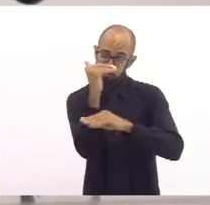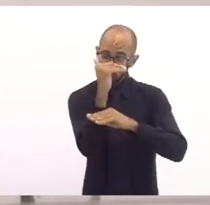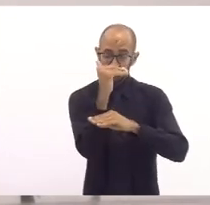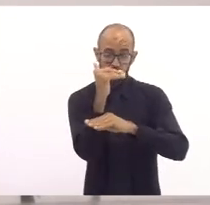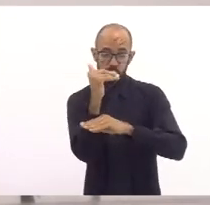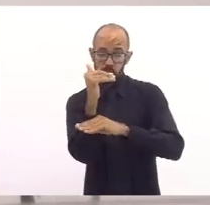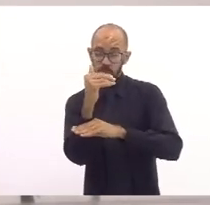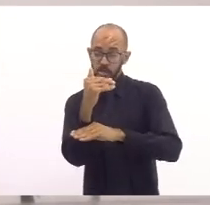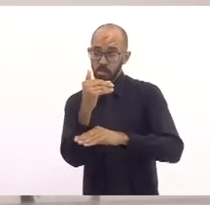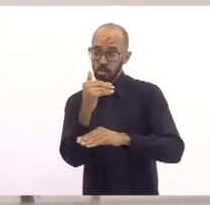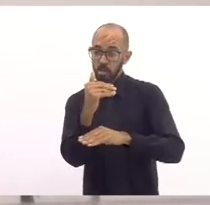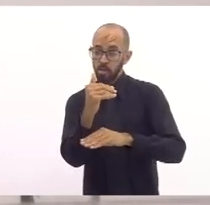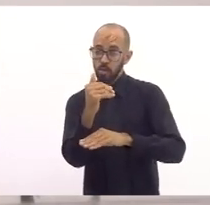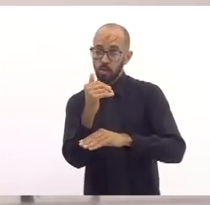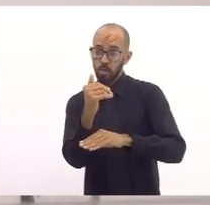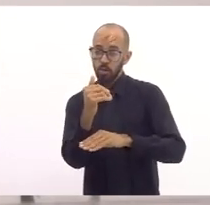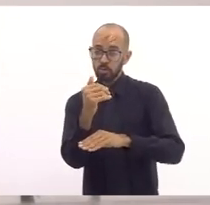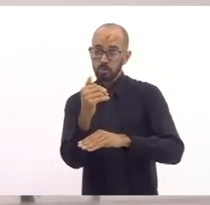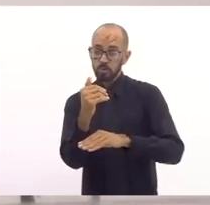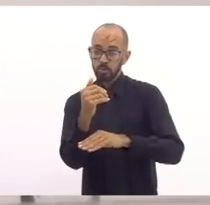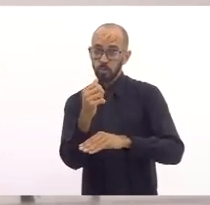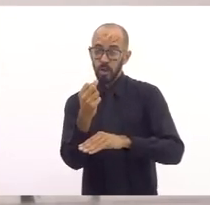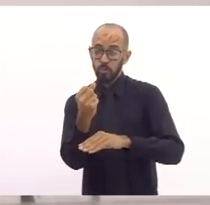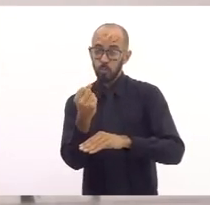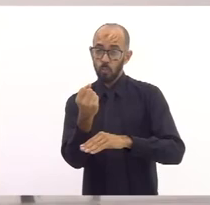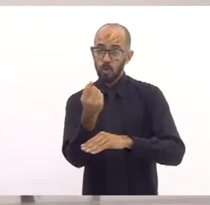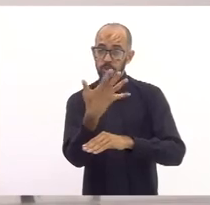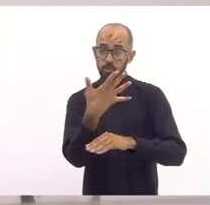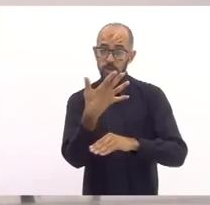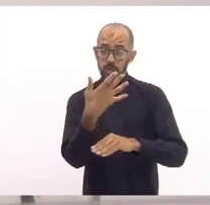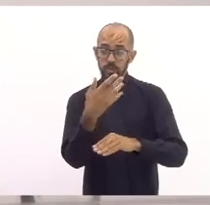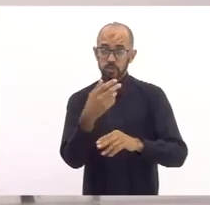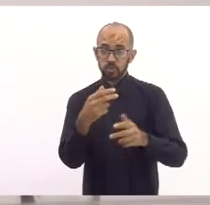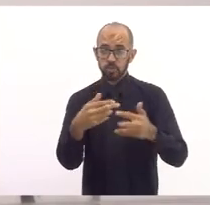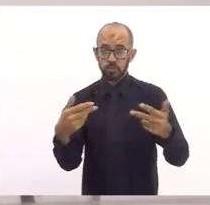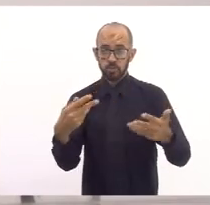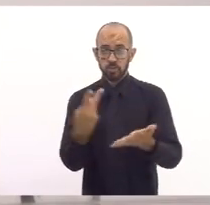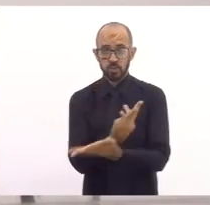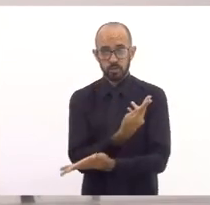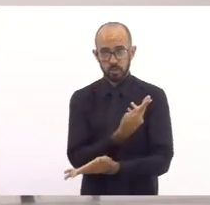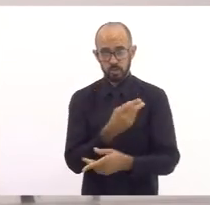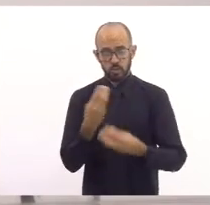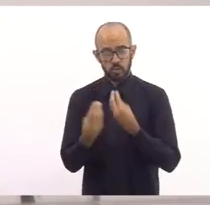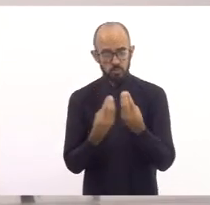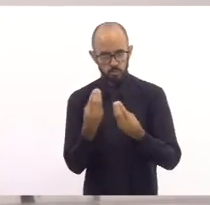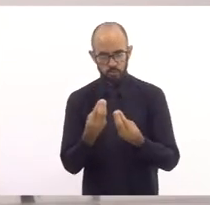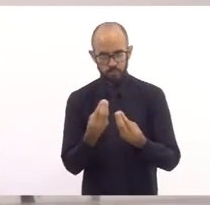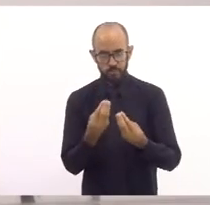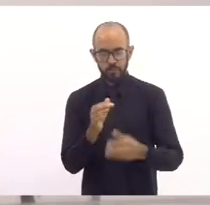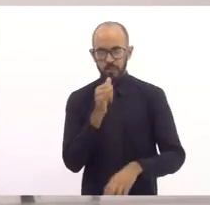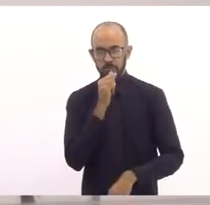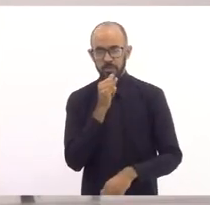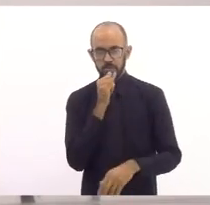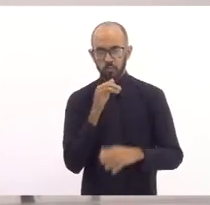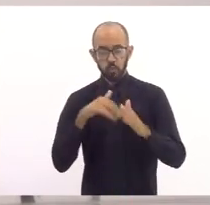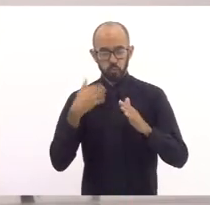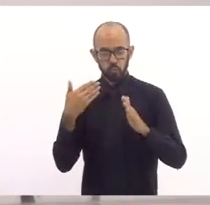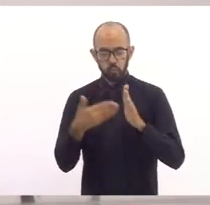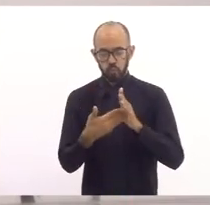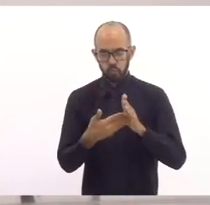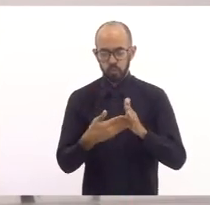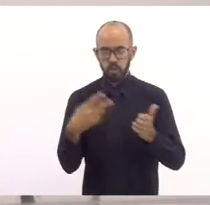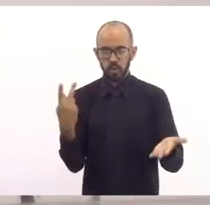desproporcional é o sistema com o número de ocorrências. É que, como? Tudo que acontece errado